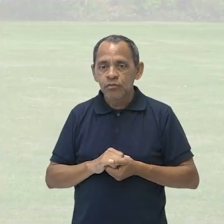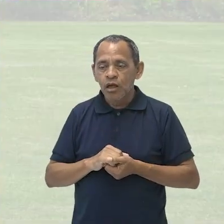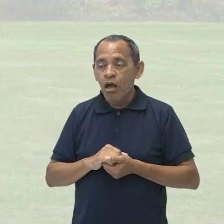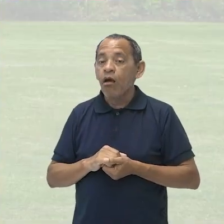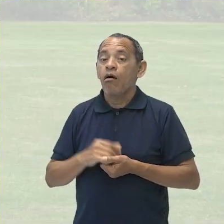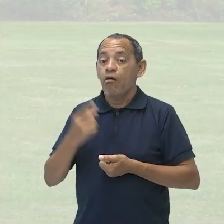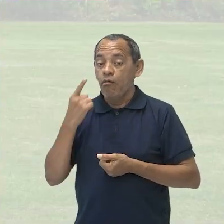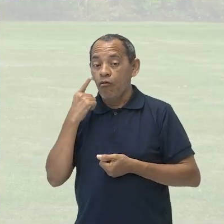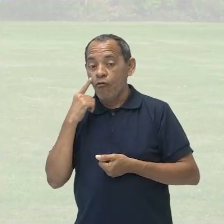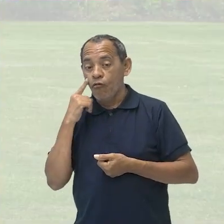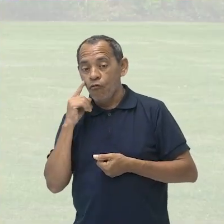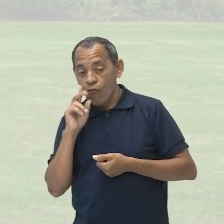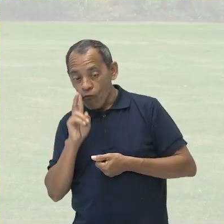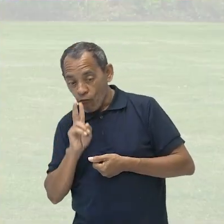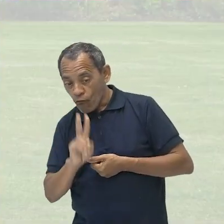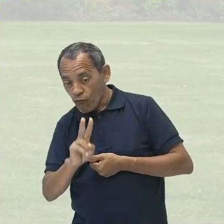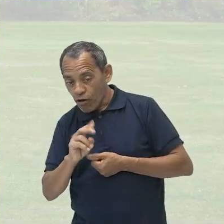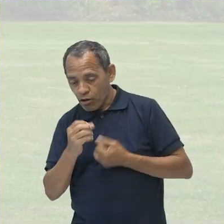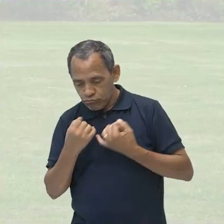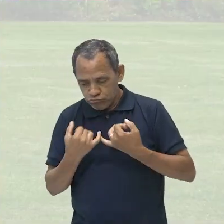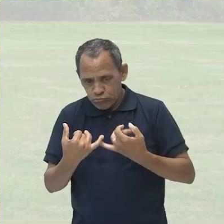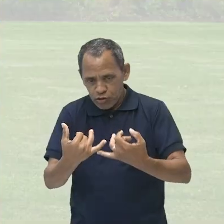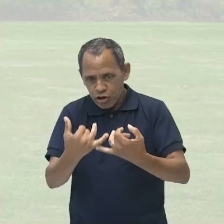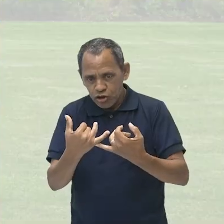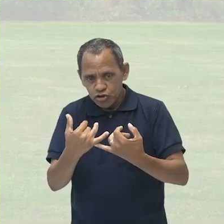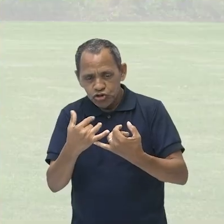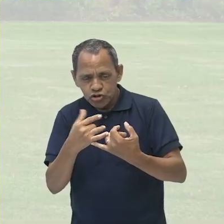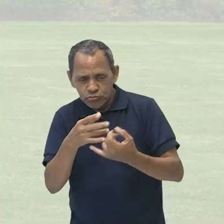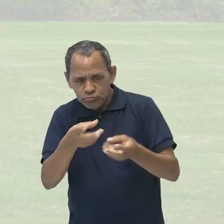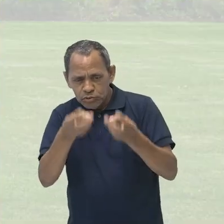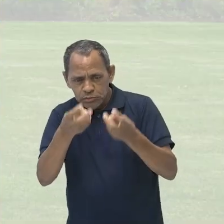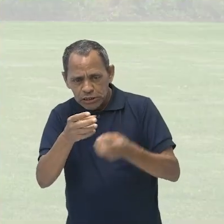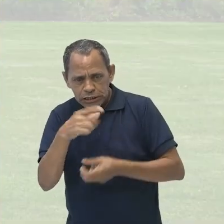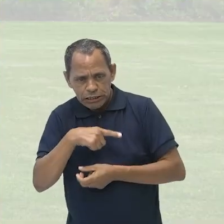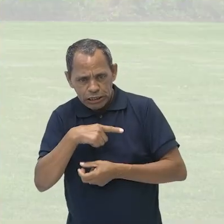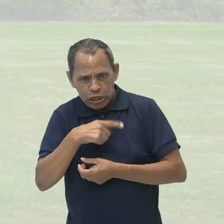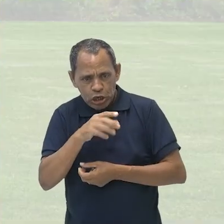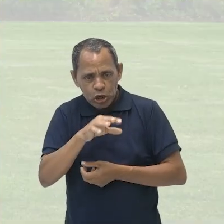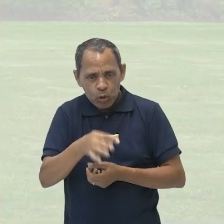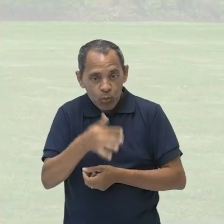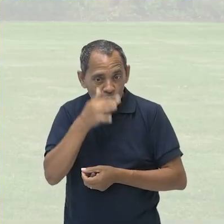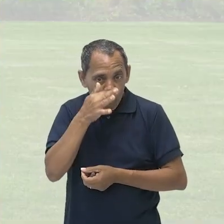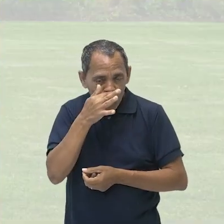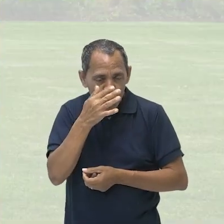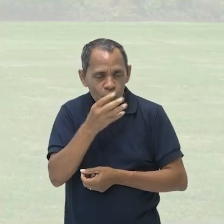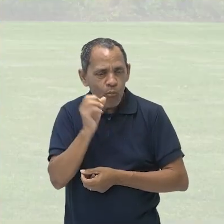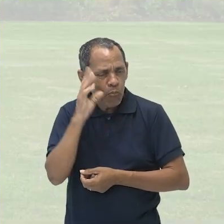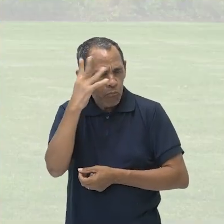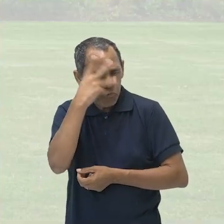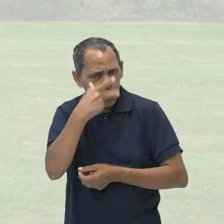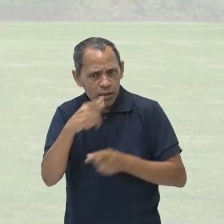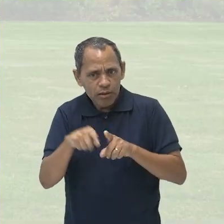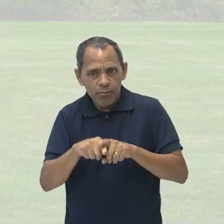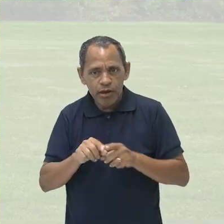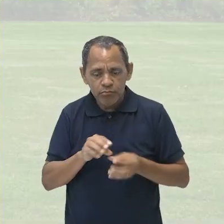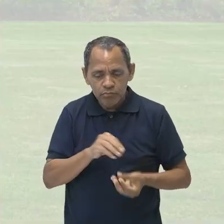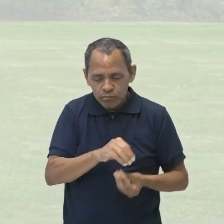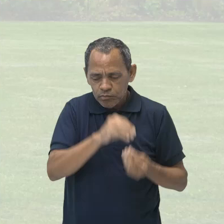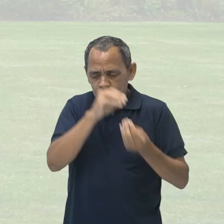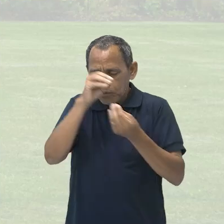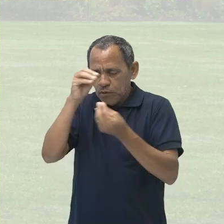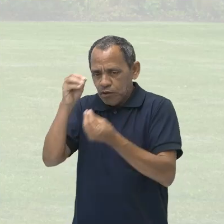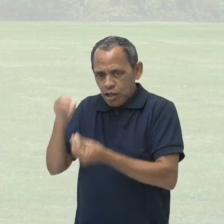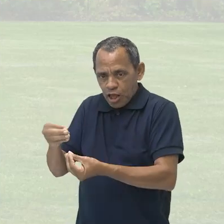visualizar uma flor tão bela e, de repente, levá-la consigo, correto? E aí, no caso,